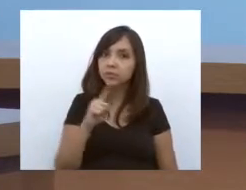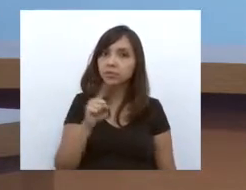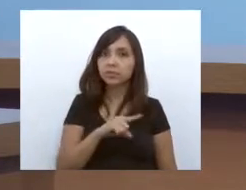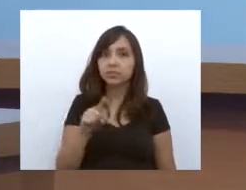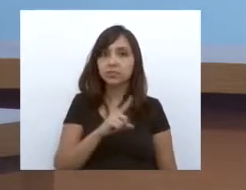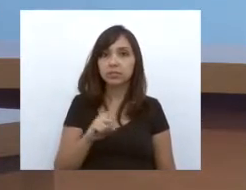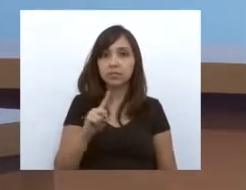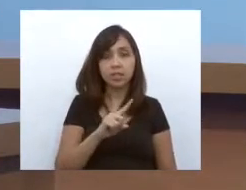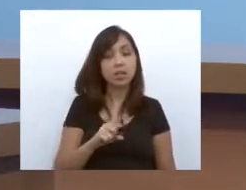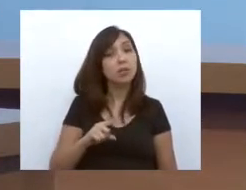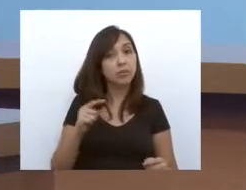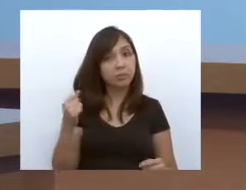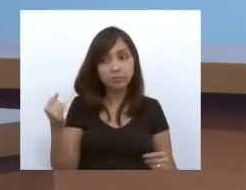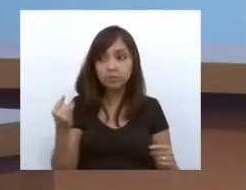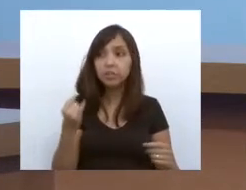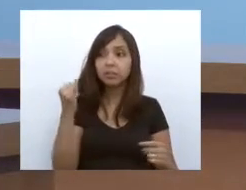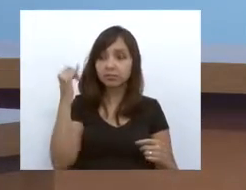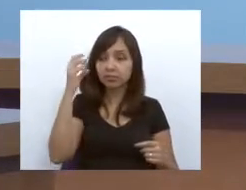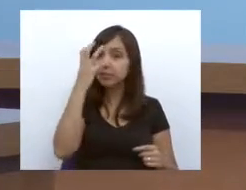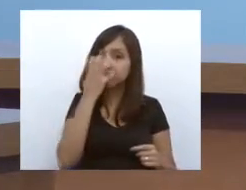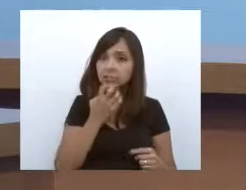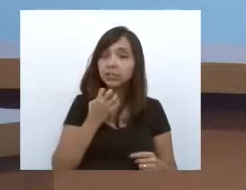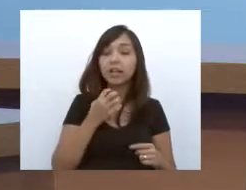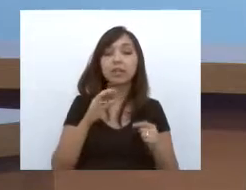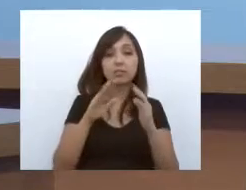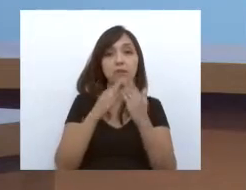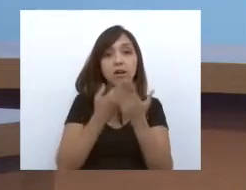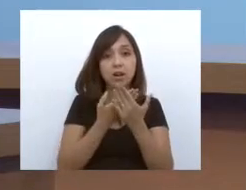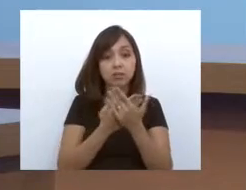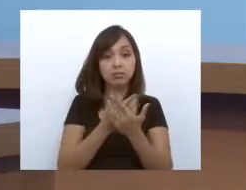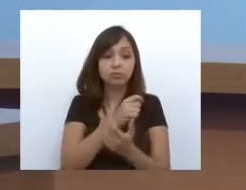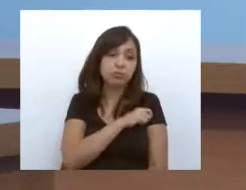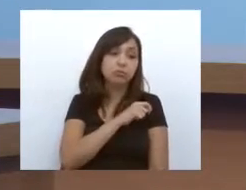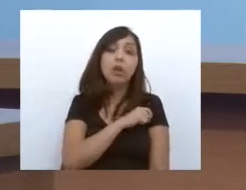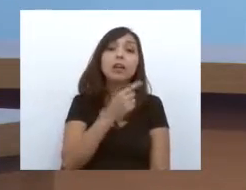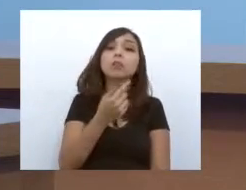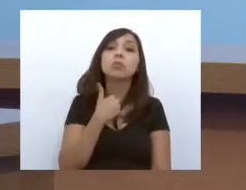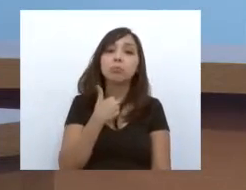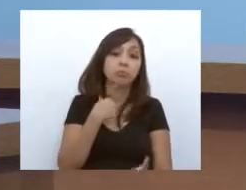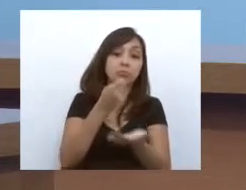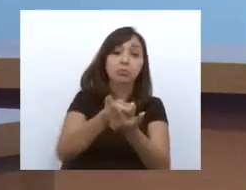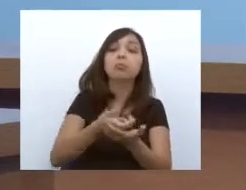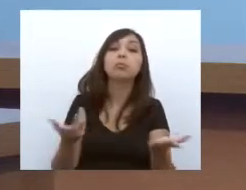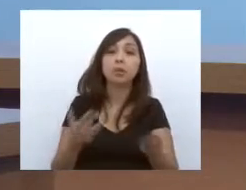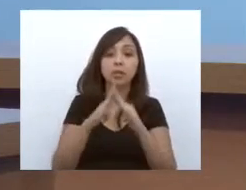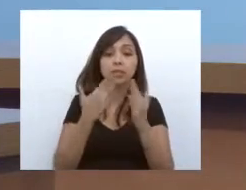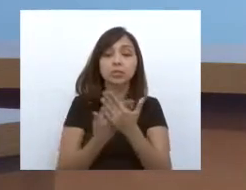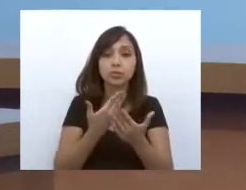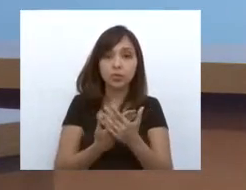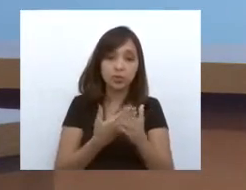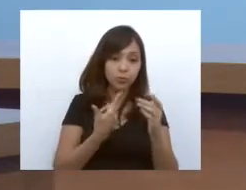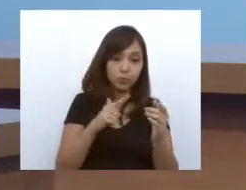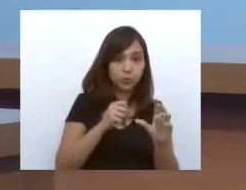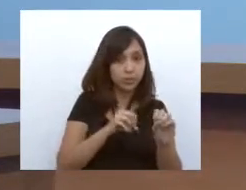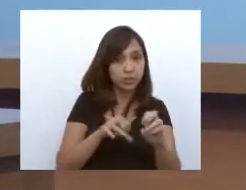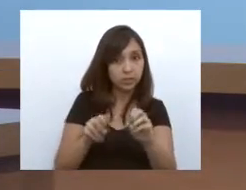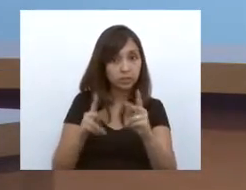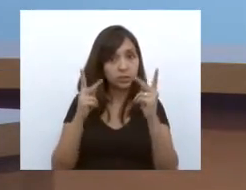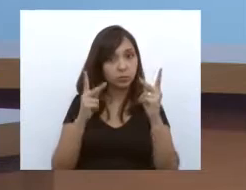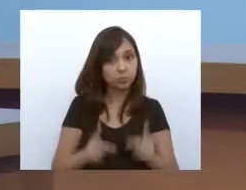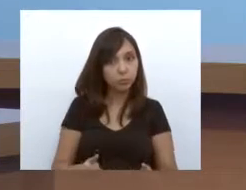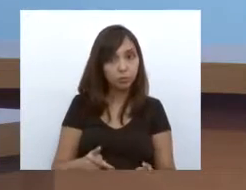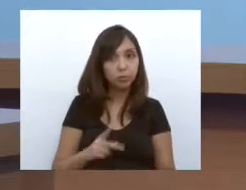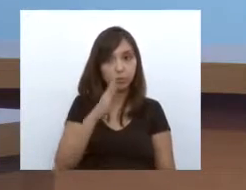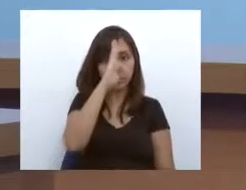privatização sutil da educação, porque o aluno que não pode pagar, o aluno que não tem o ensino público gratuito,